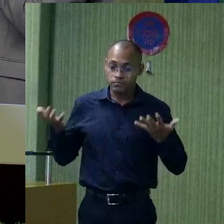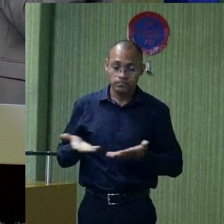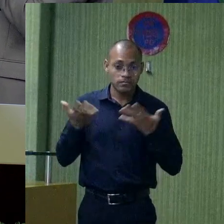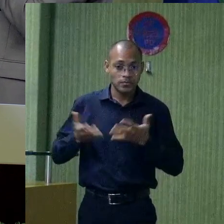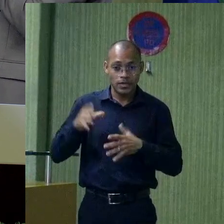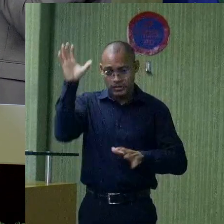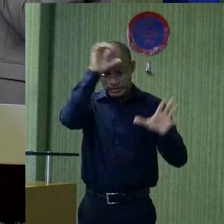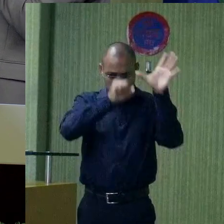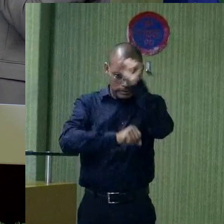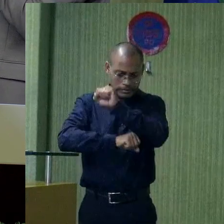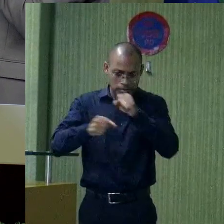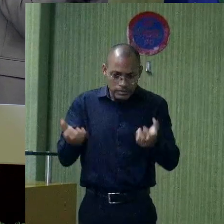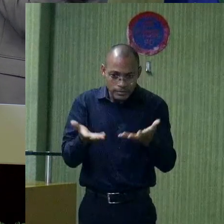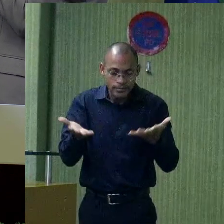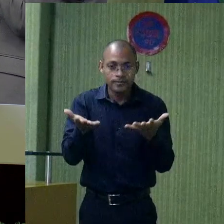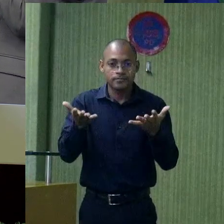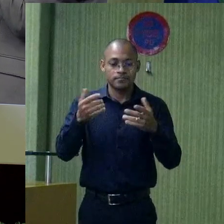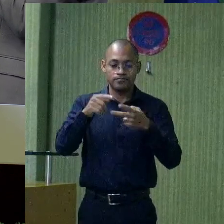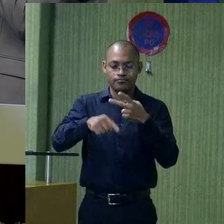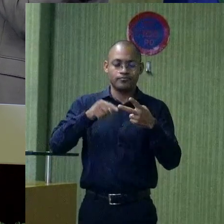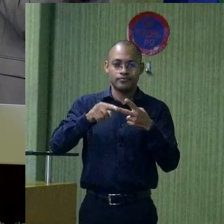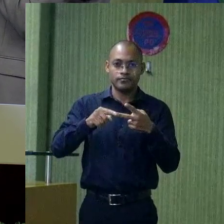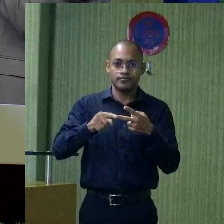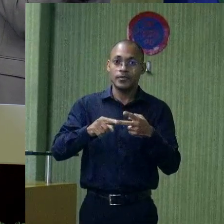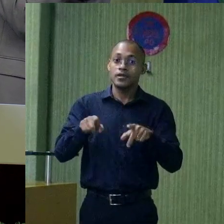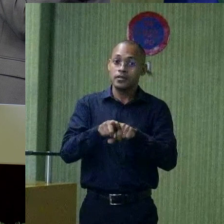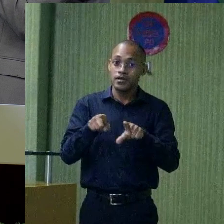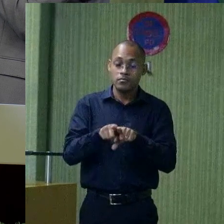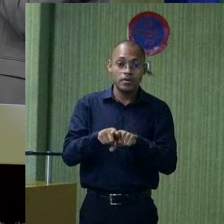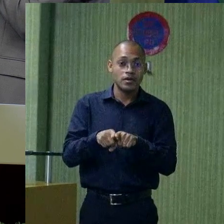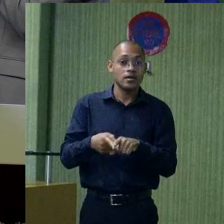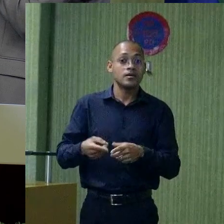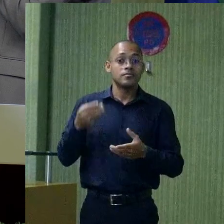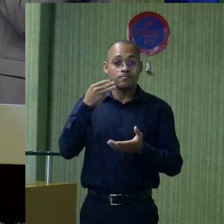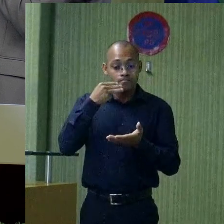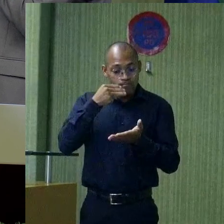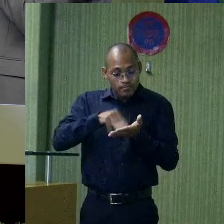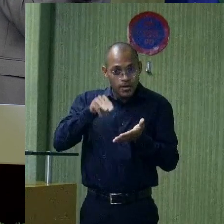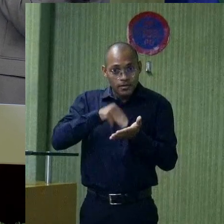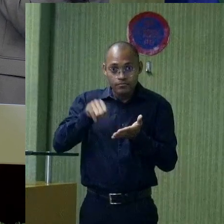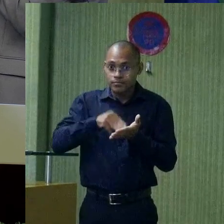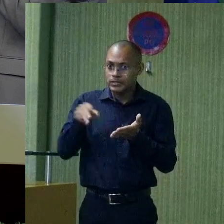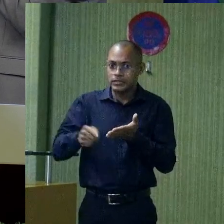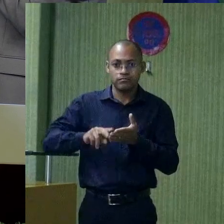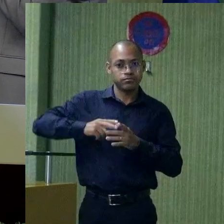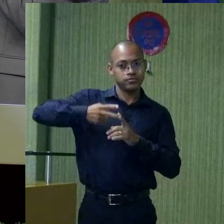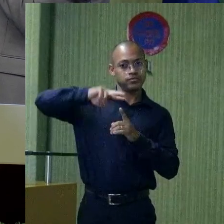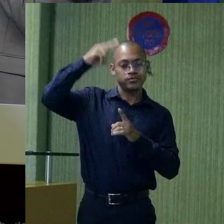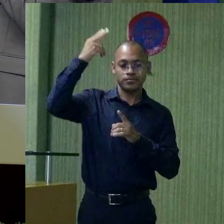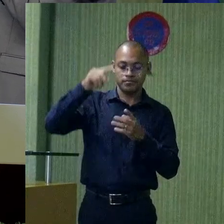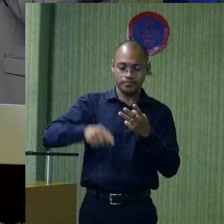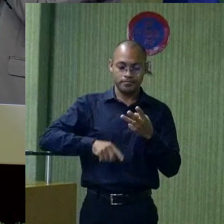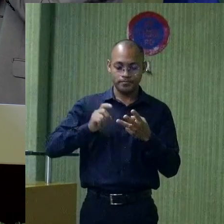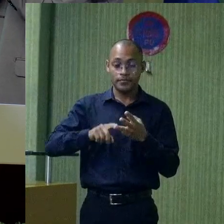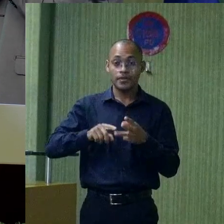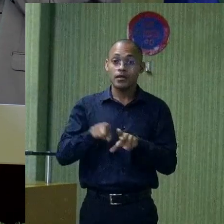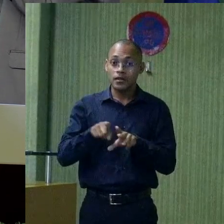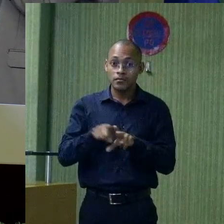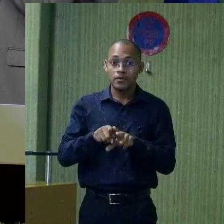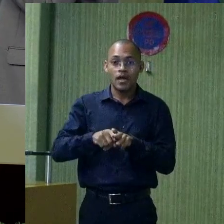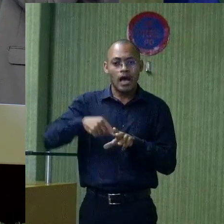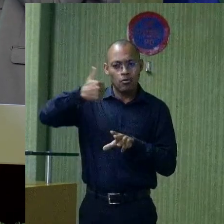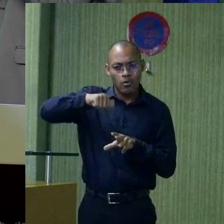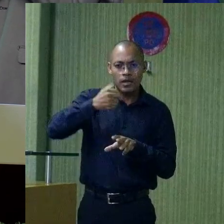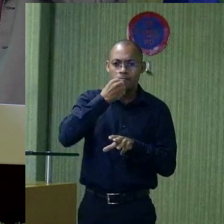do Ideb triplicar as matrículas no ensino profissional e técnico aumentar a qualidade de